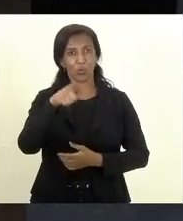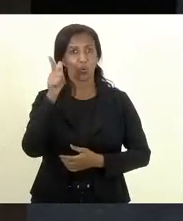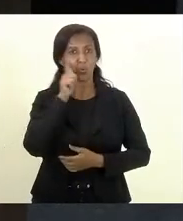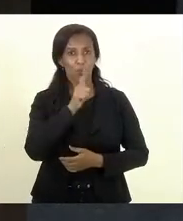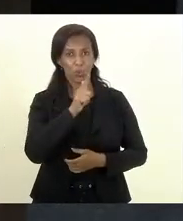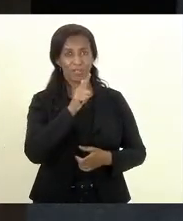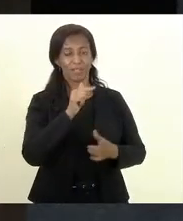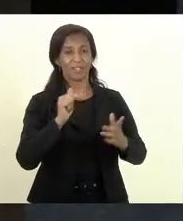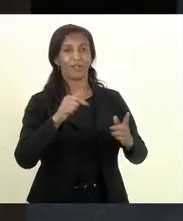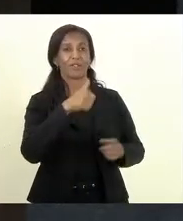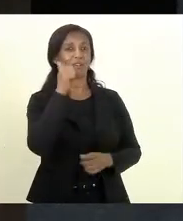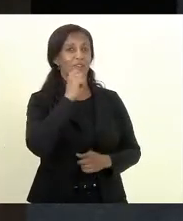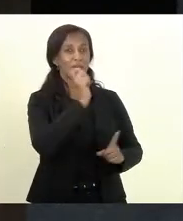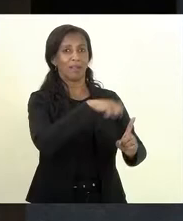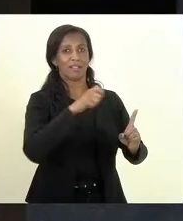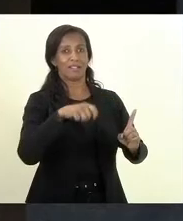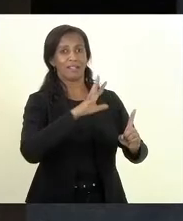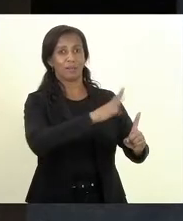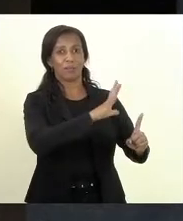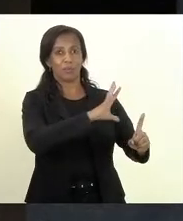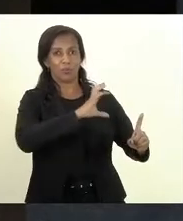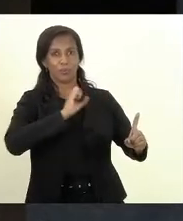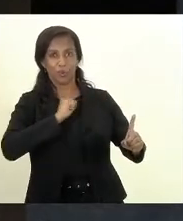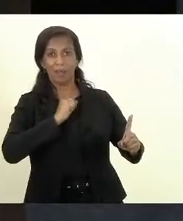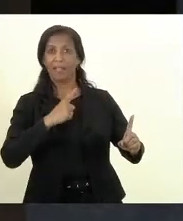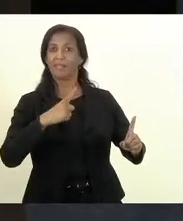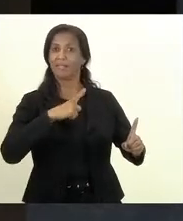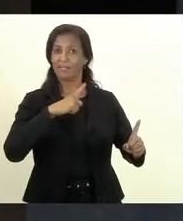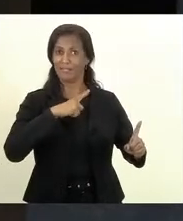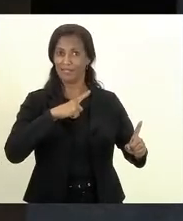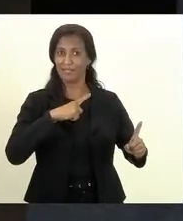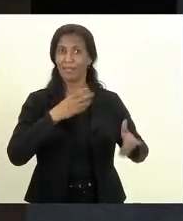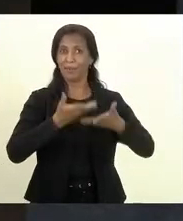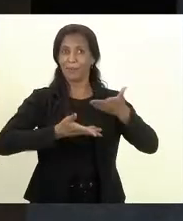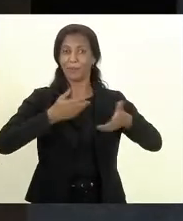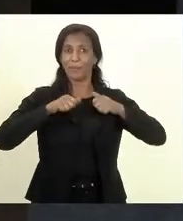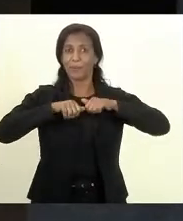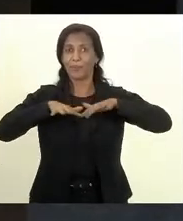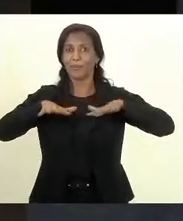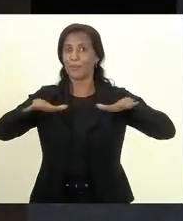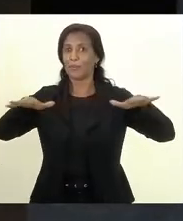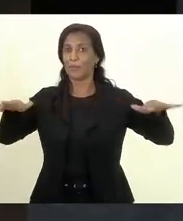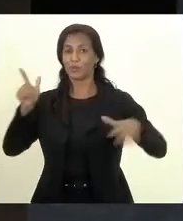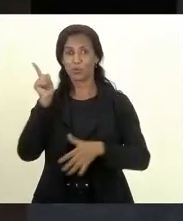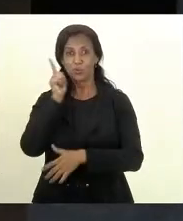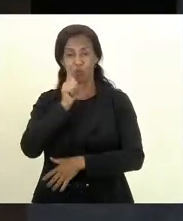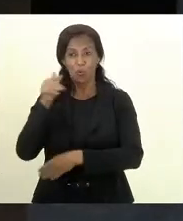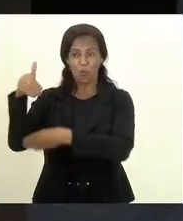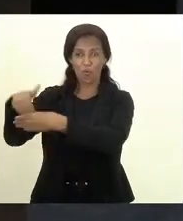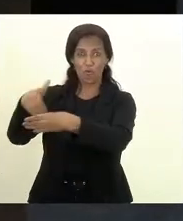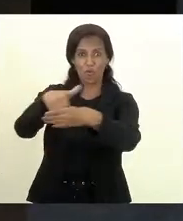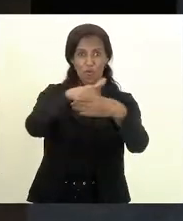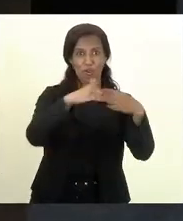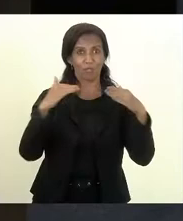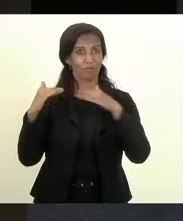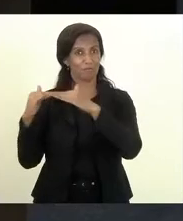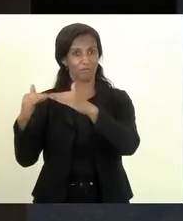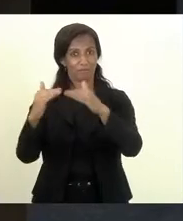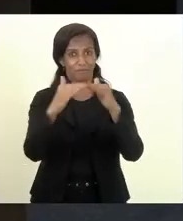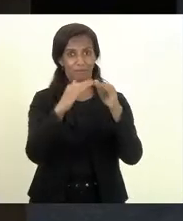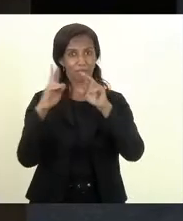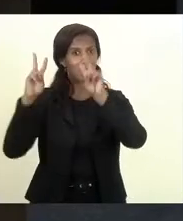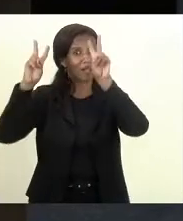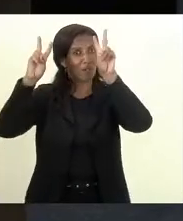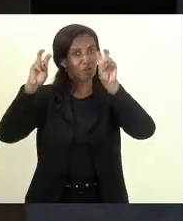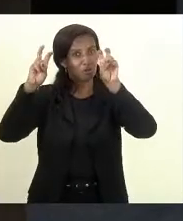sua rezadeira, fez um efeito muito grande, se propagou, e o senhor conseguiu votos favoráveis sobre assunto